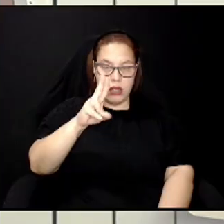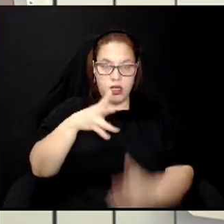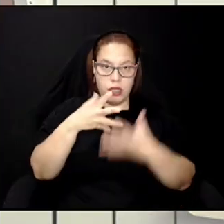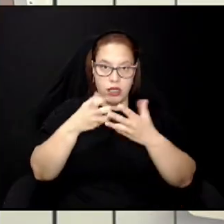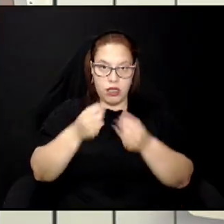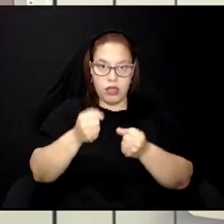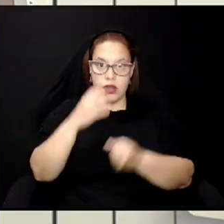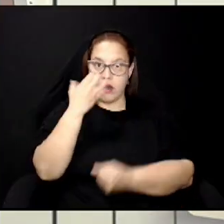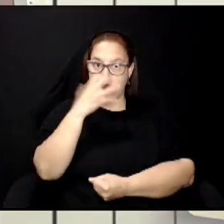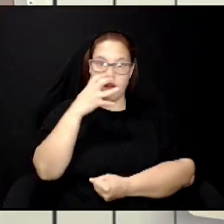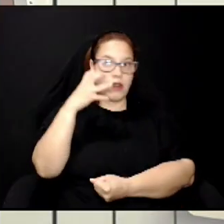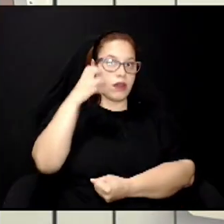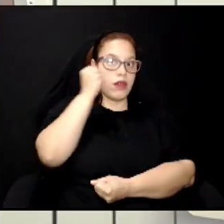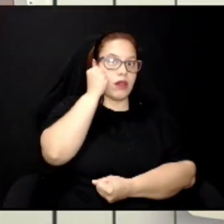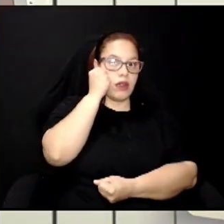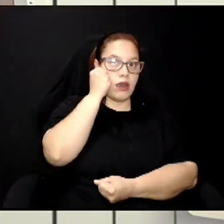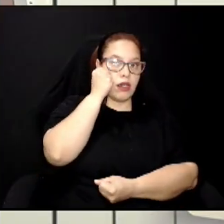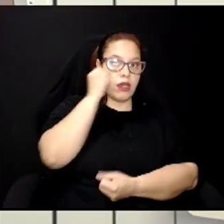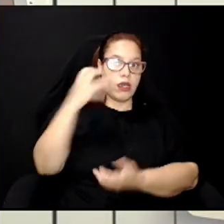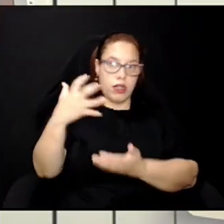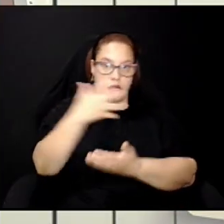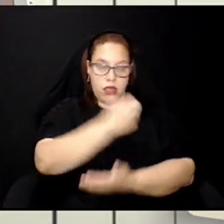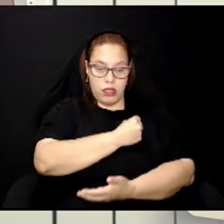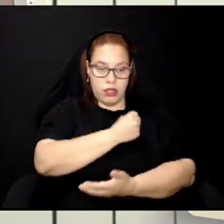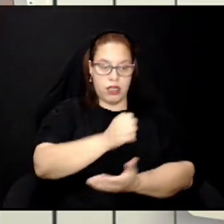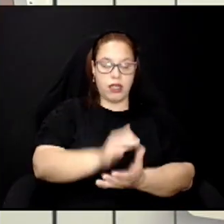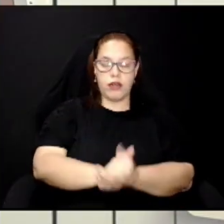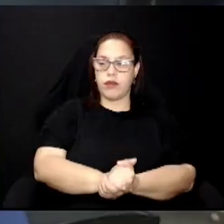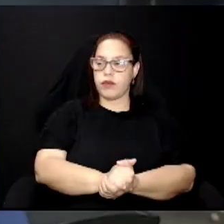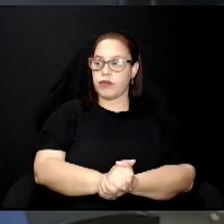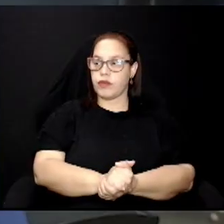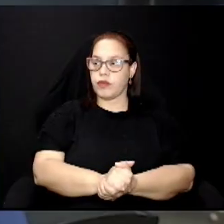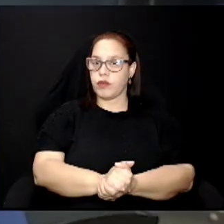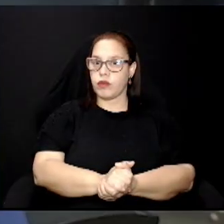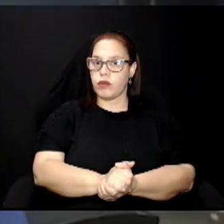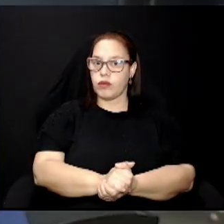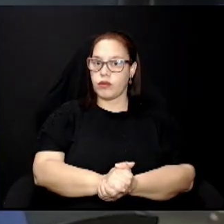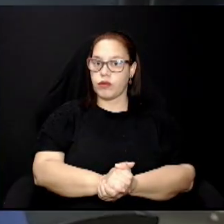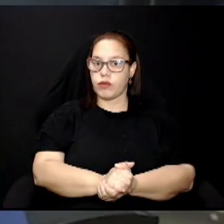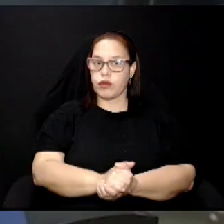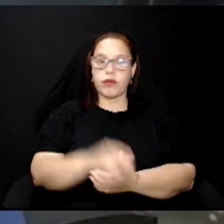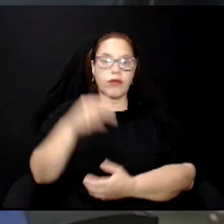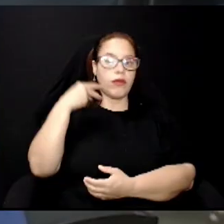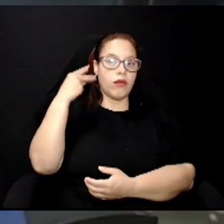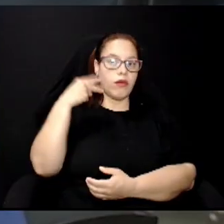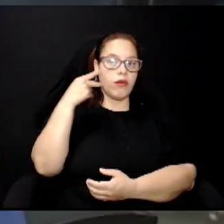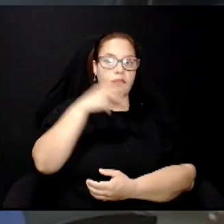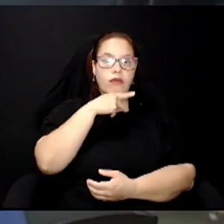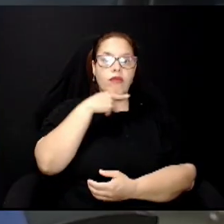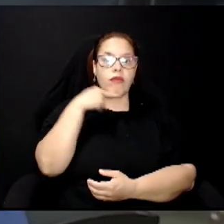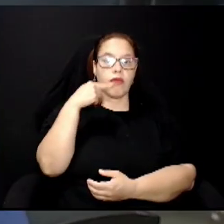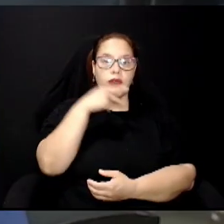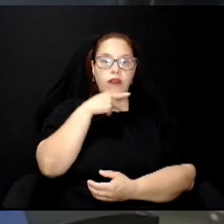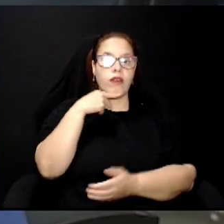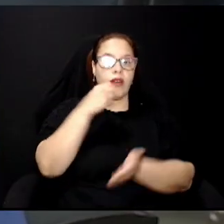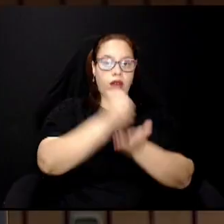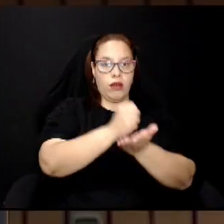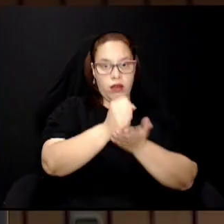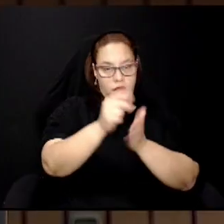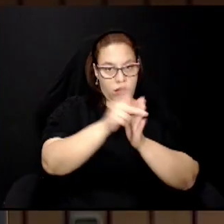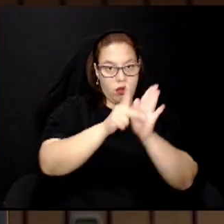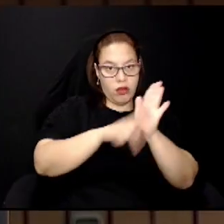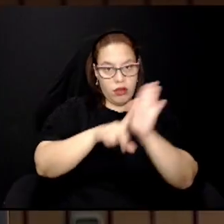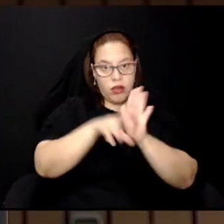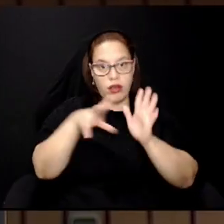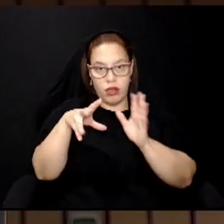e gatos resgatados. O vereador Permínio Monteiro protocolou um projeto de lei complementar